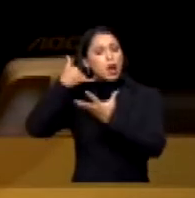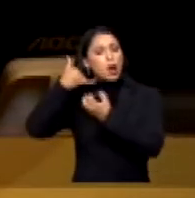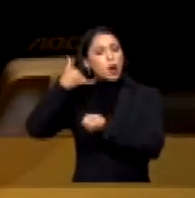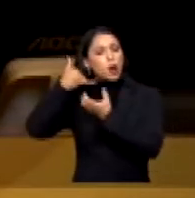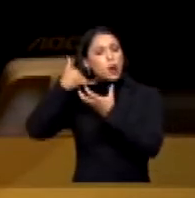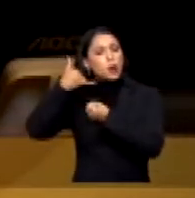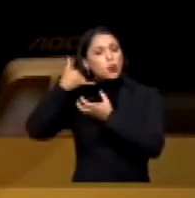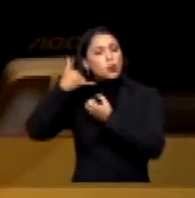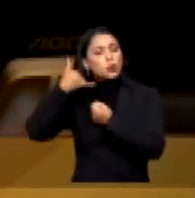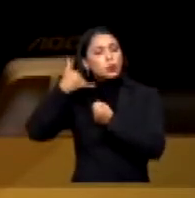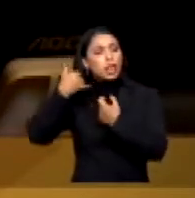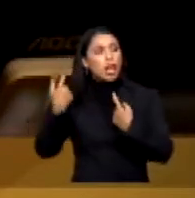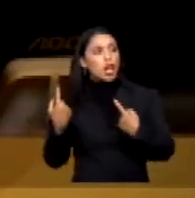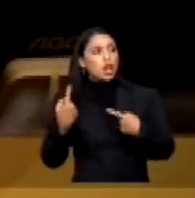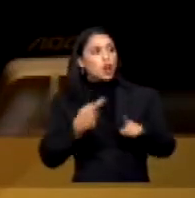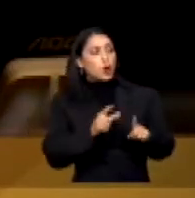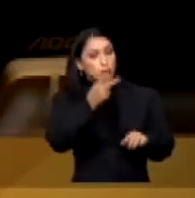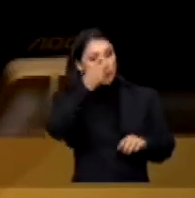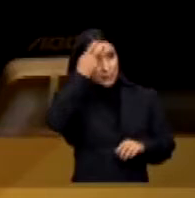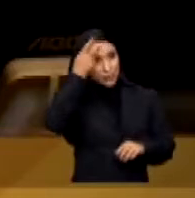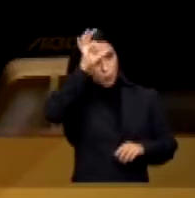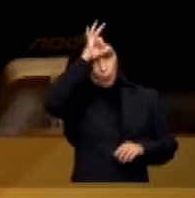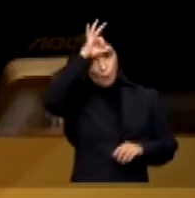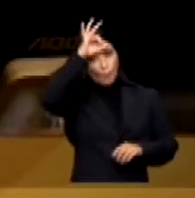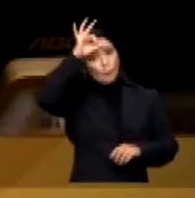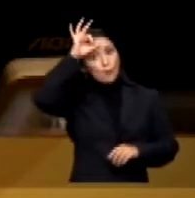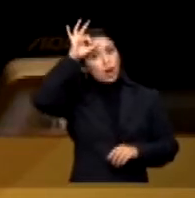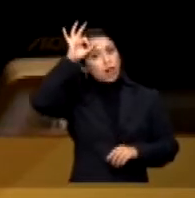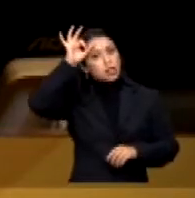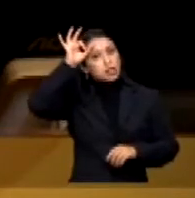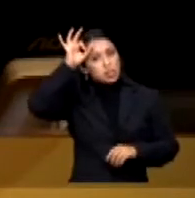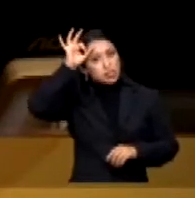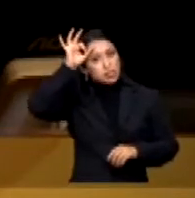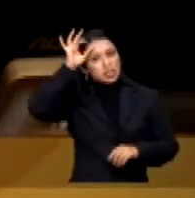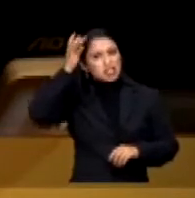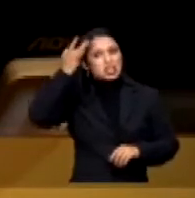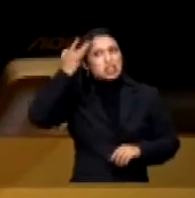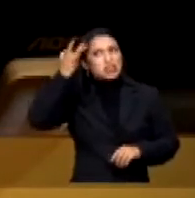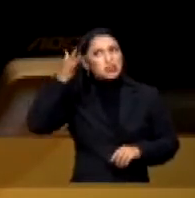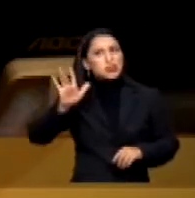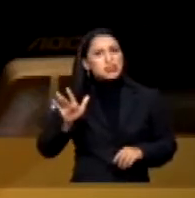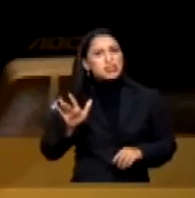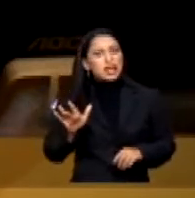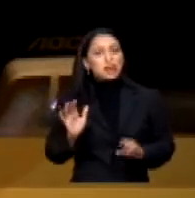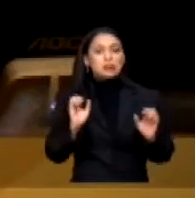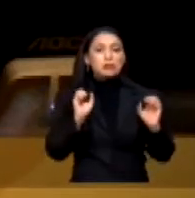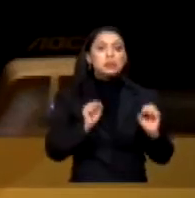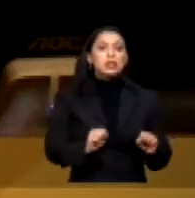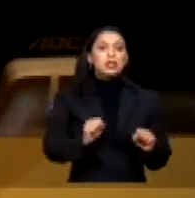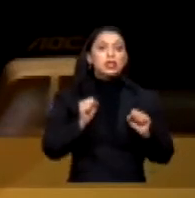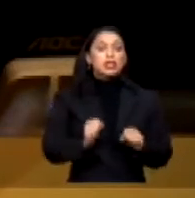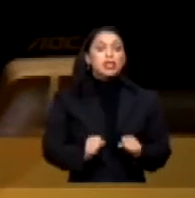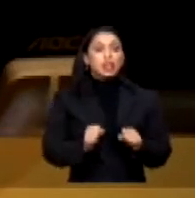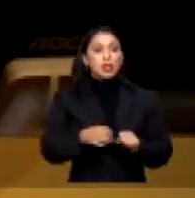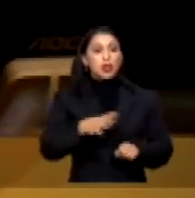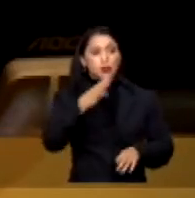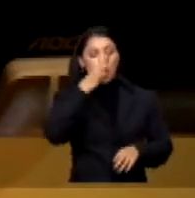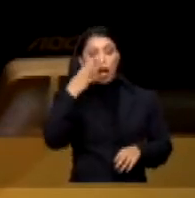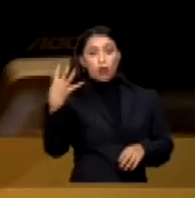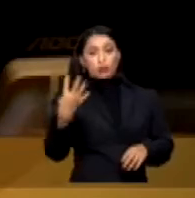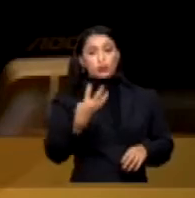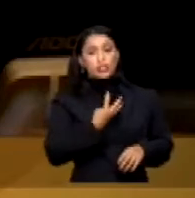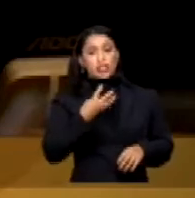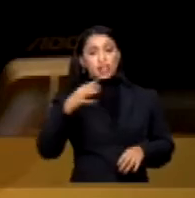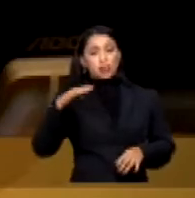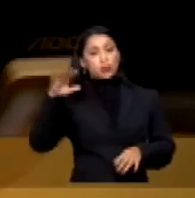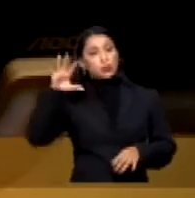um procedimento voltado contra pessoas inocentes que, sem saber, poderão se estar autoacusando